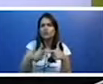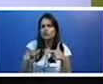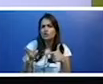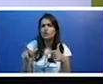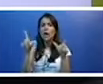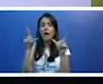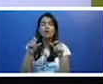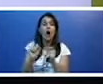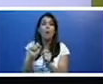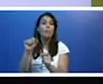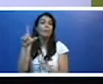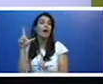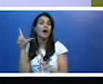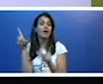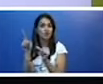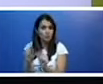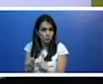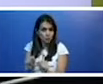reduzir, aliás.